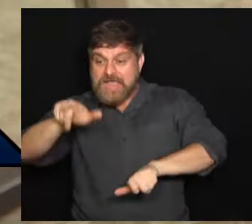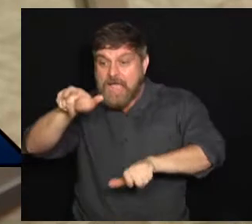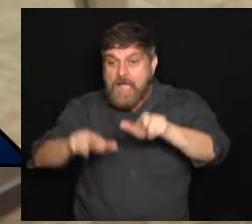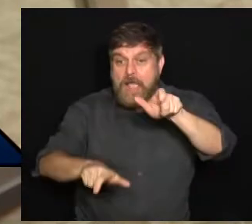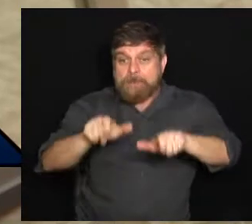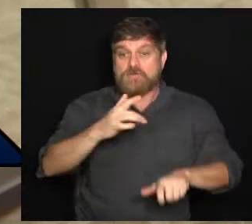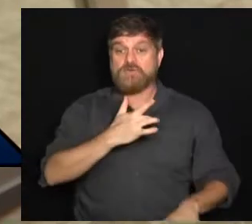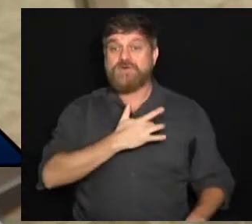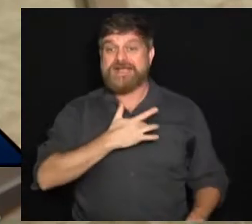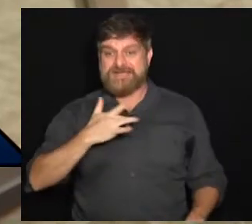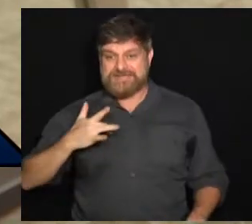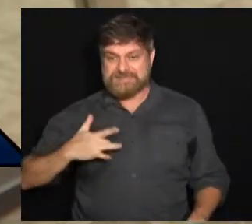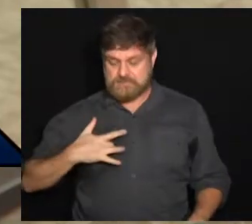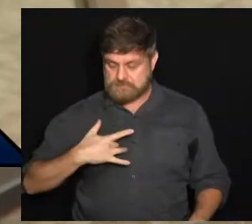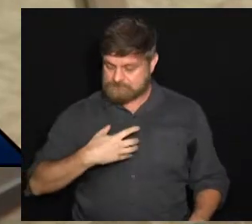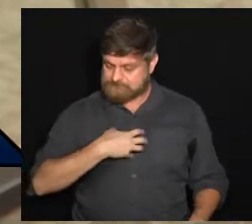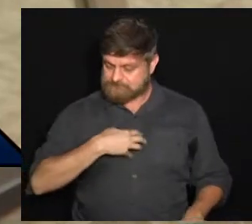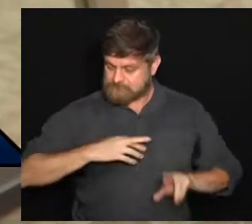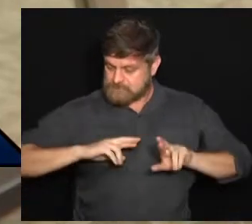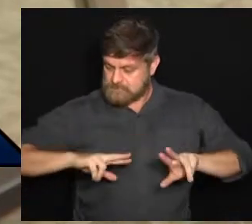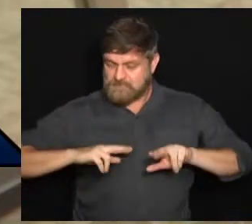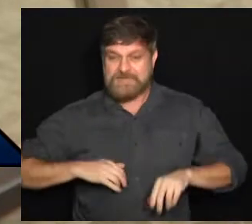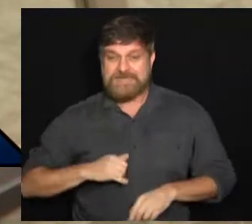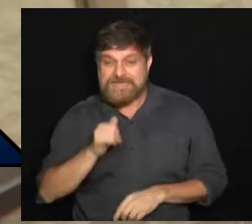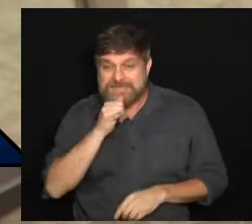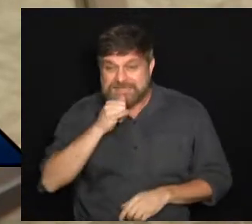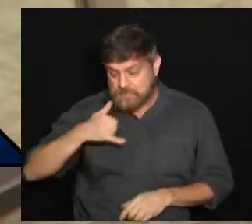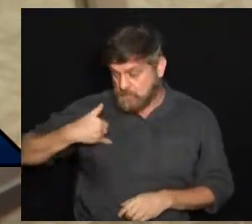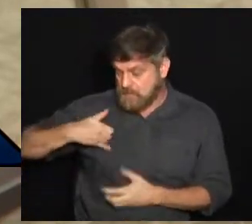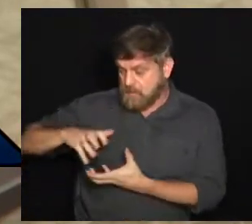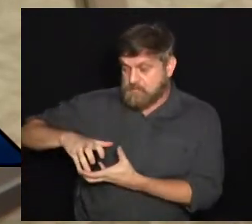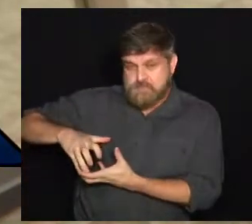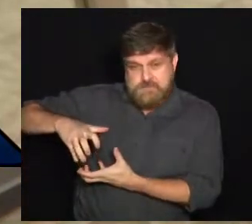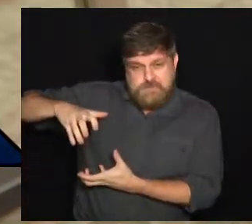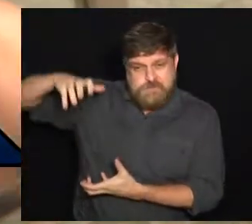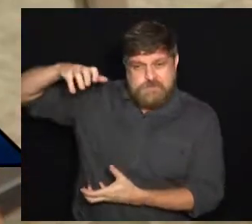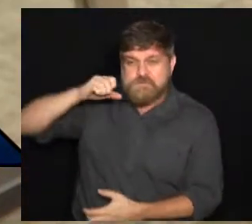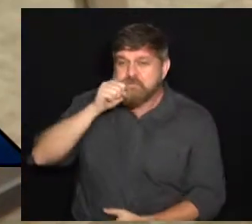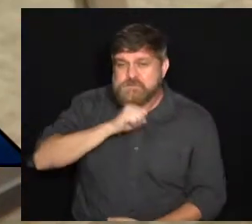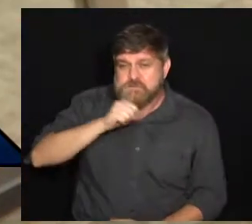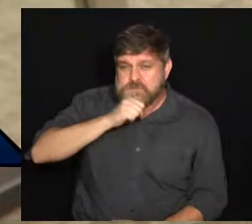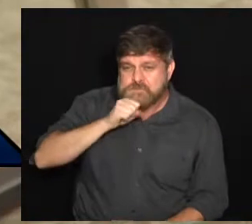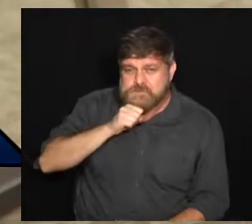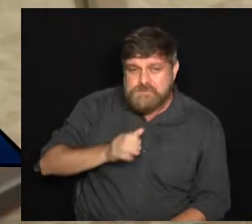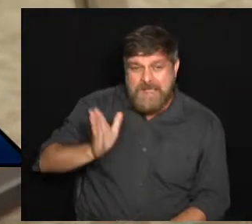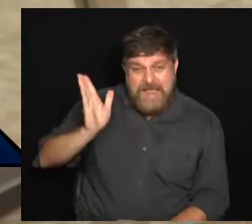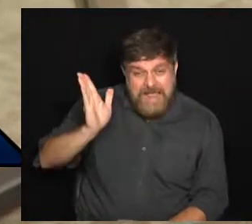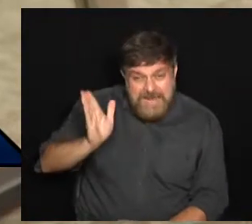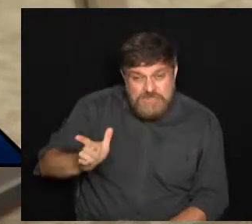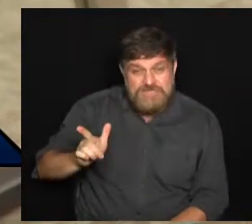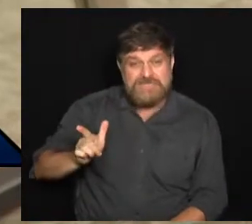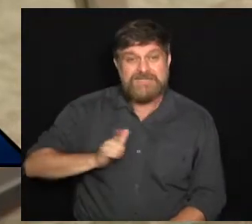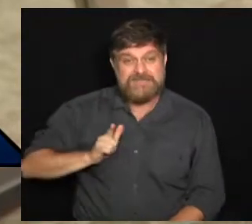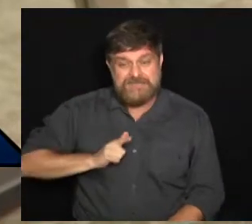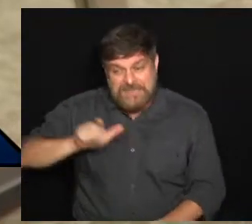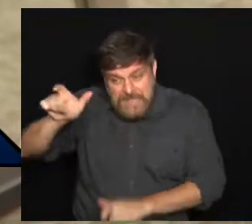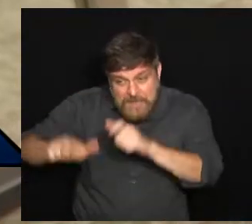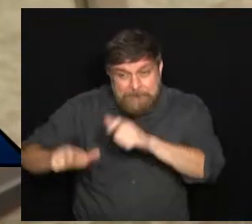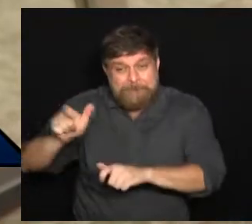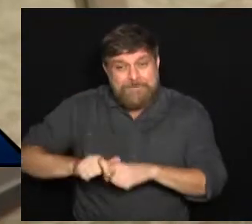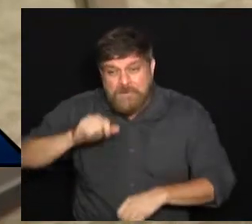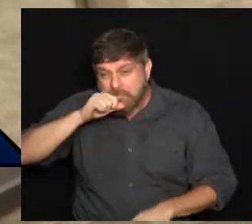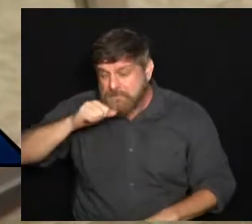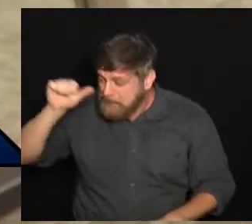de saúde diferentes. Então, as pessoas, por exemplo, mais velhas, via de regra, elas têm evoluído com quadros mais